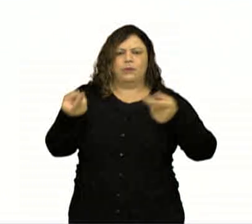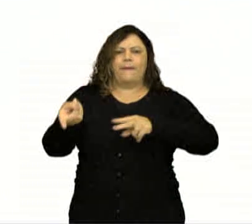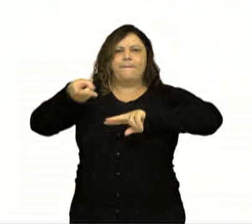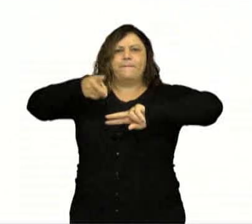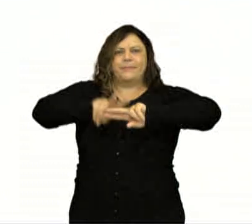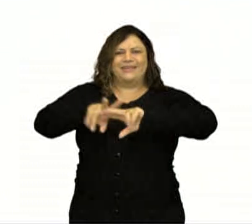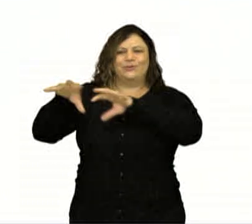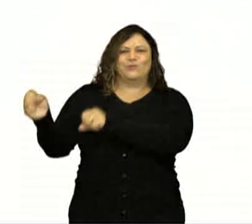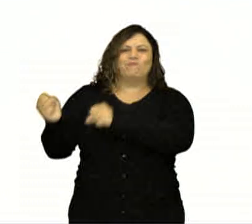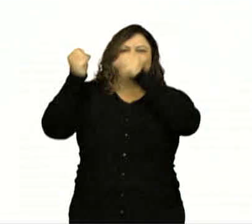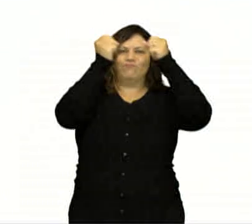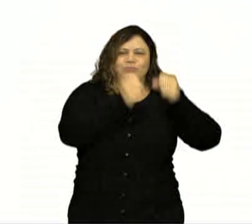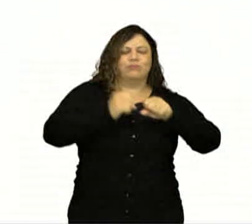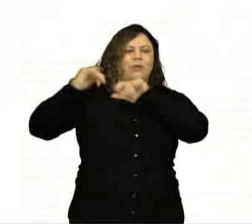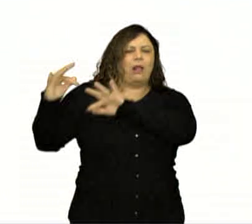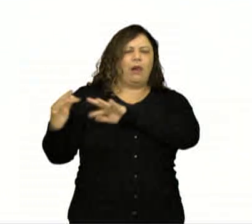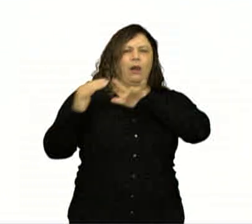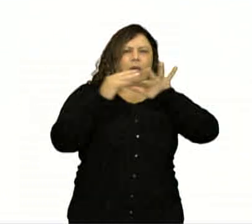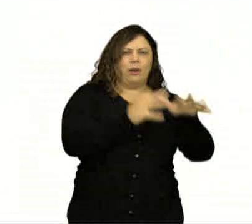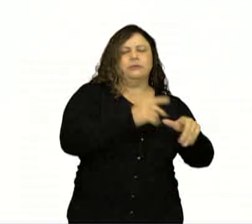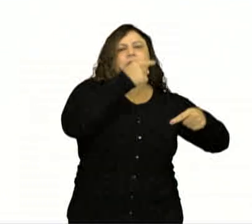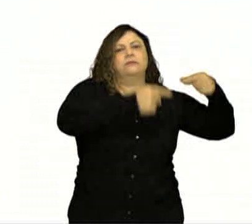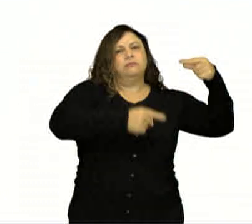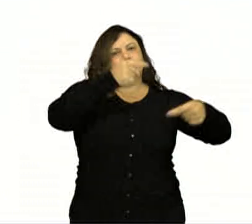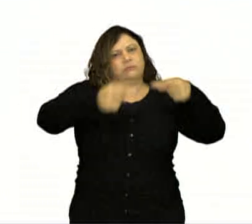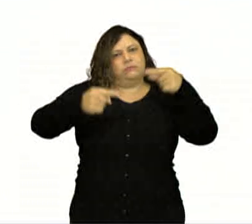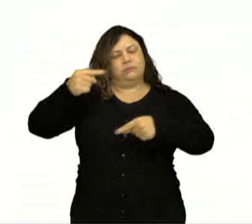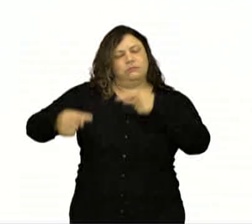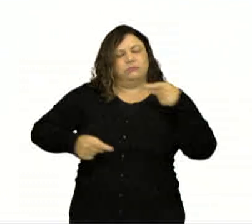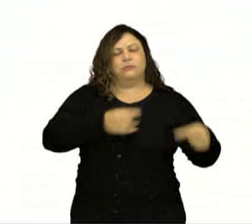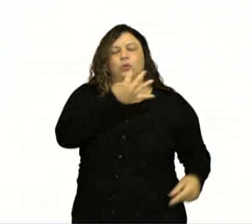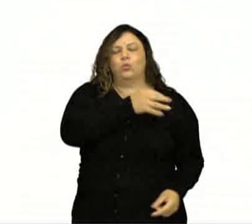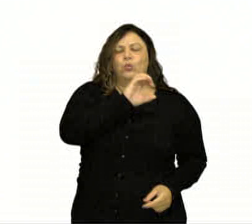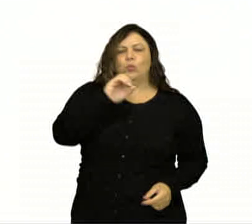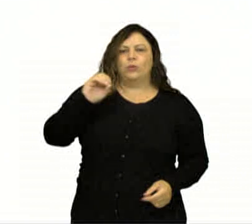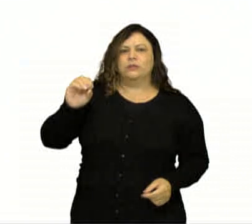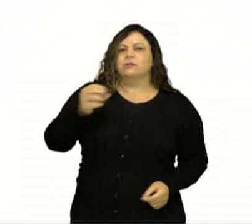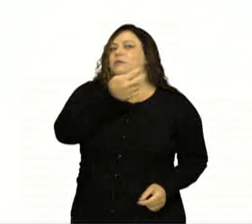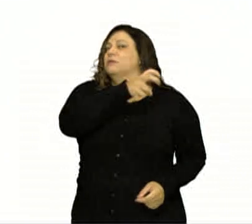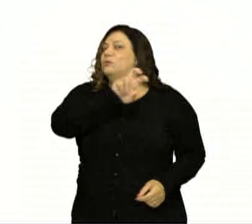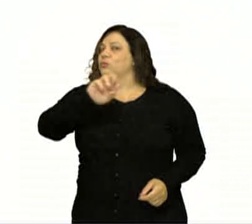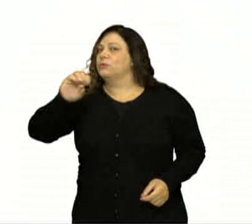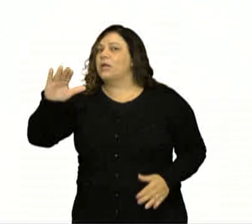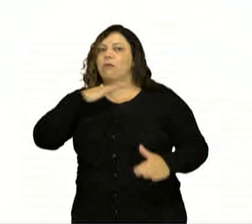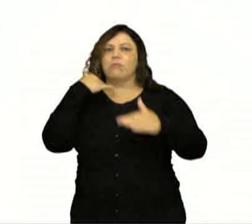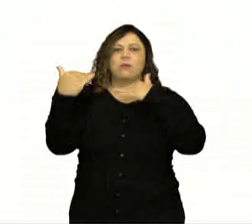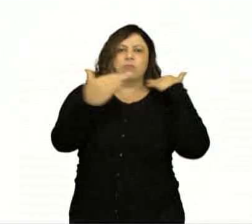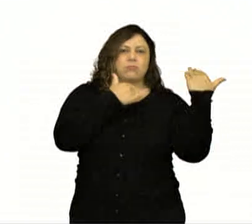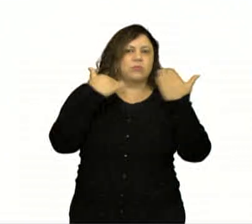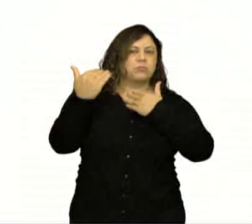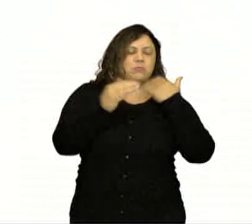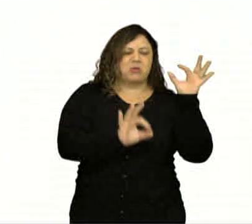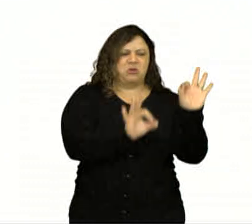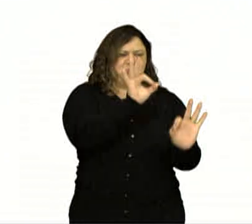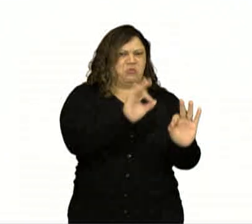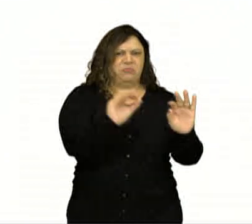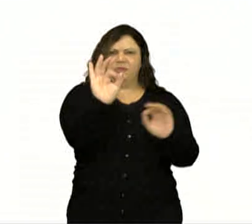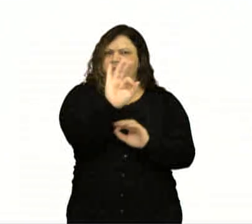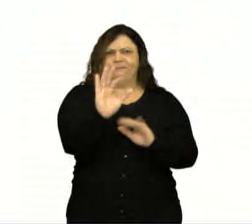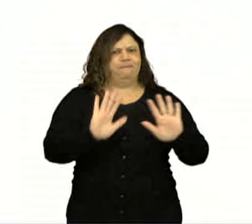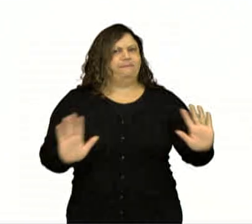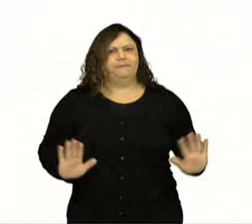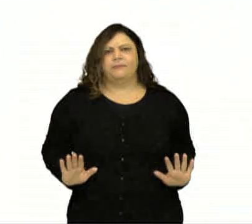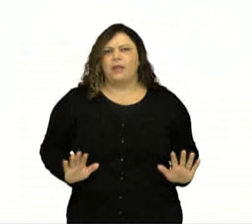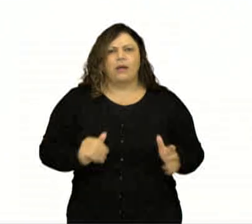por motivos políticos. 400 ou 500 executados sem julgamento. E